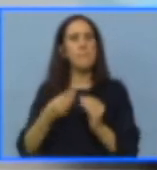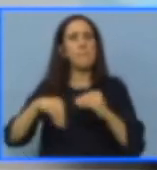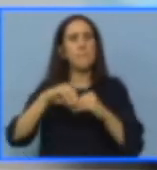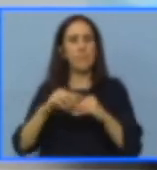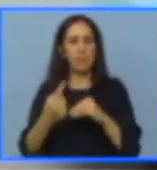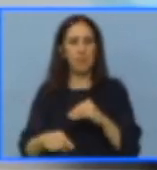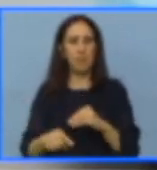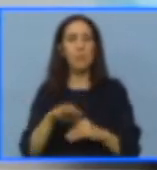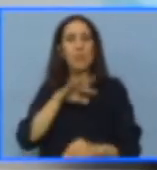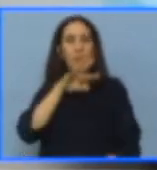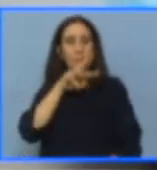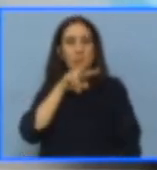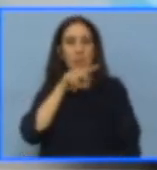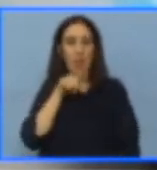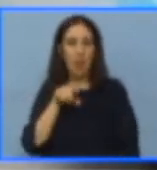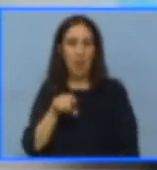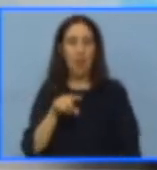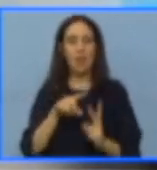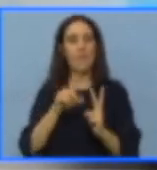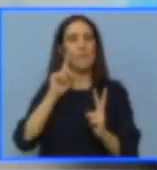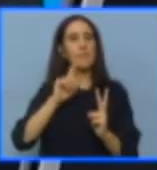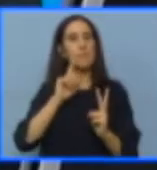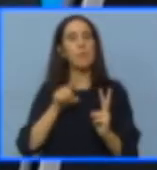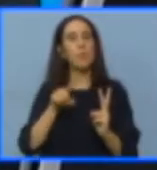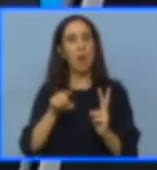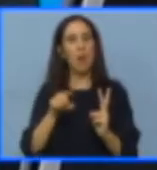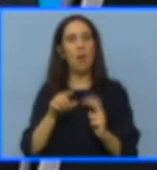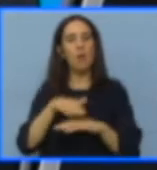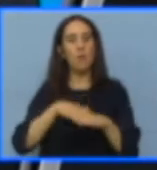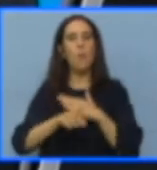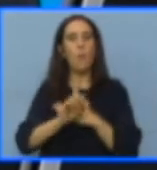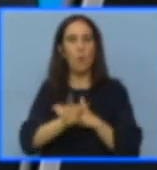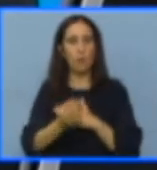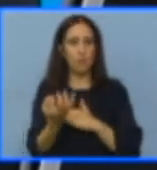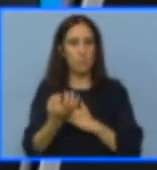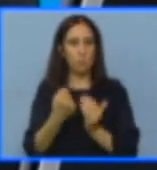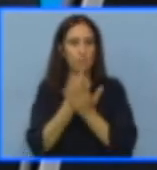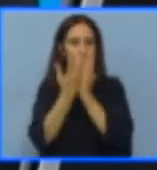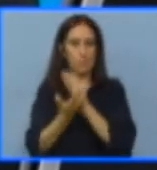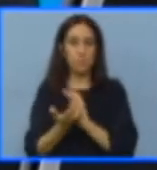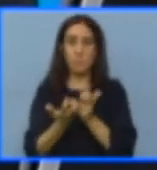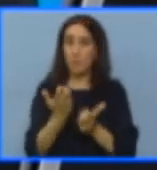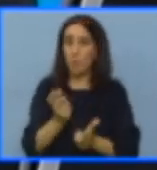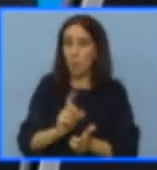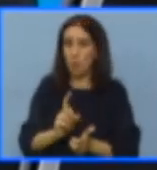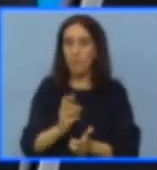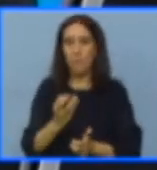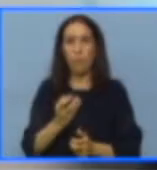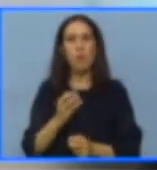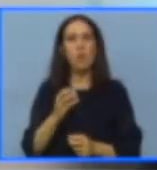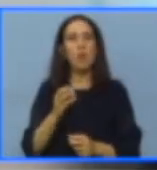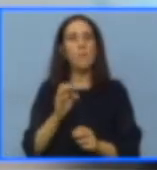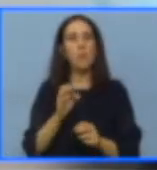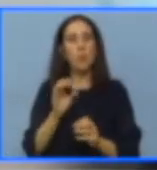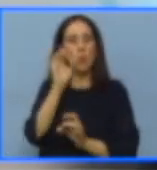configura a maternidade, configura o papel feminino, etc., e a relevância ou não que foi tendo ao longo da cultura ocidental